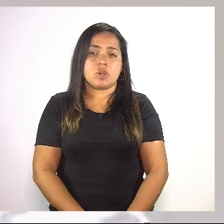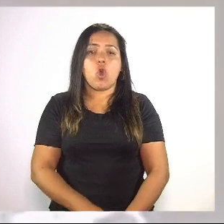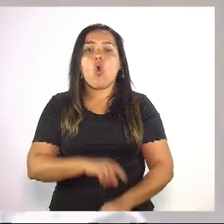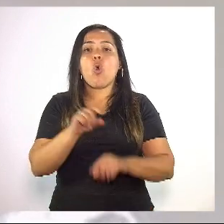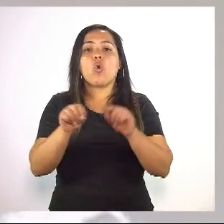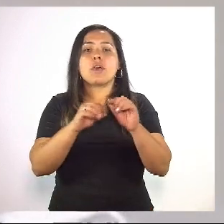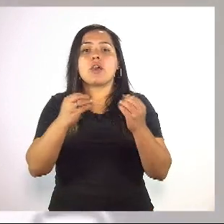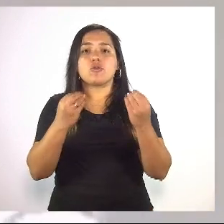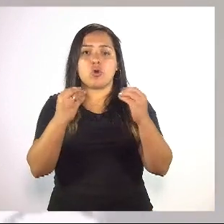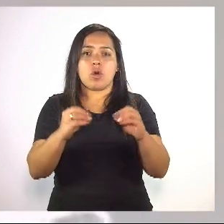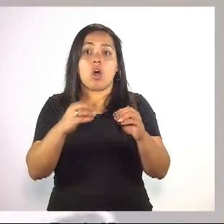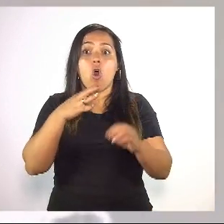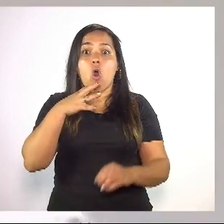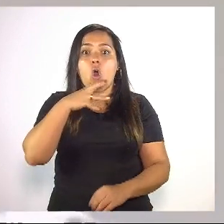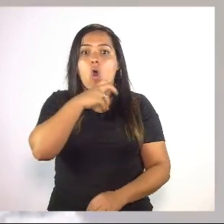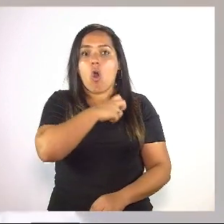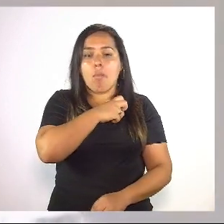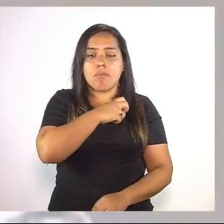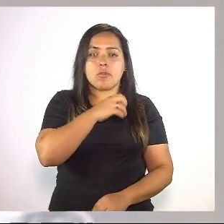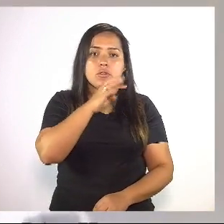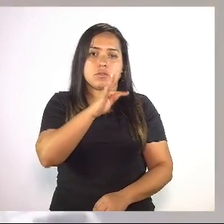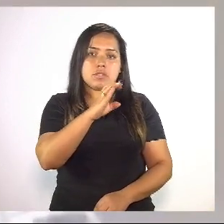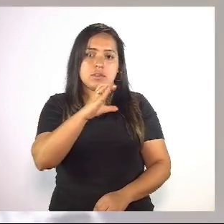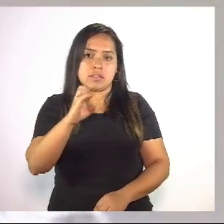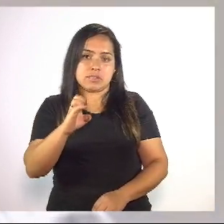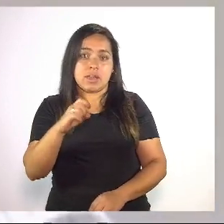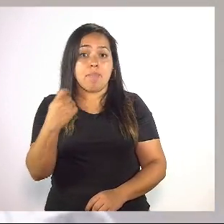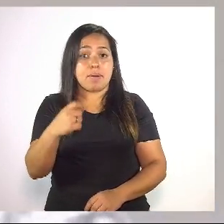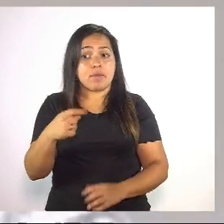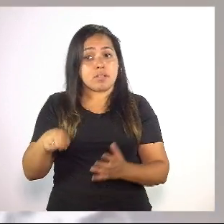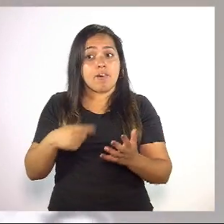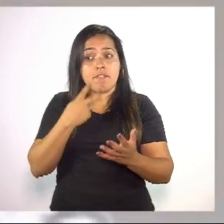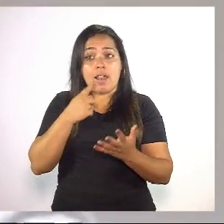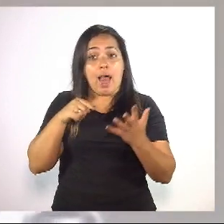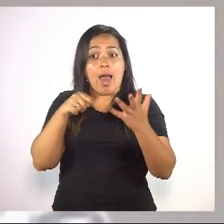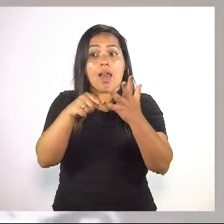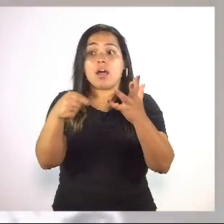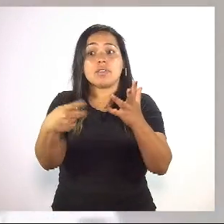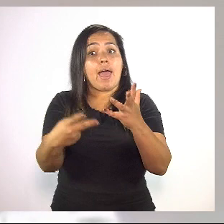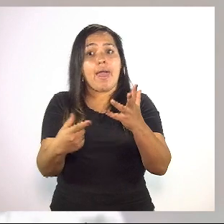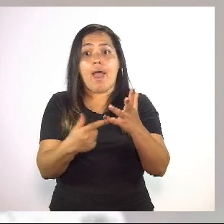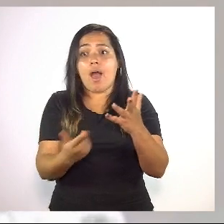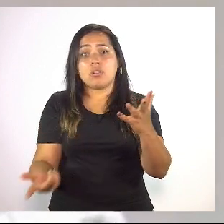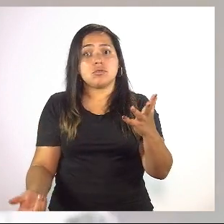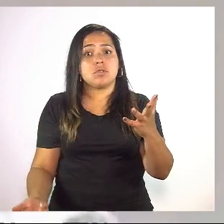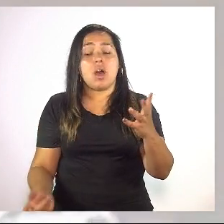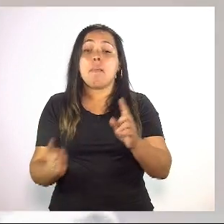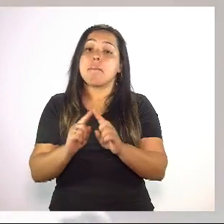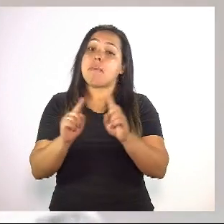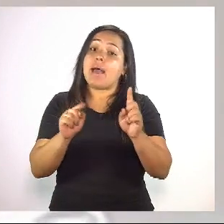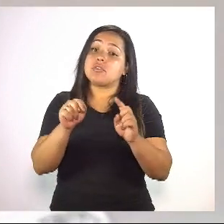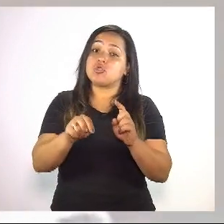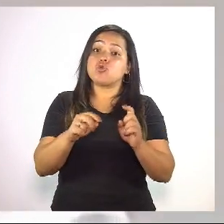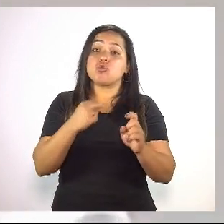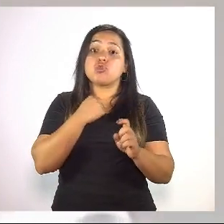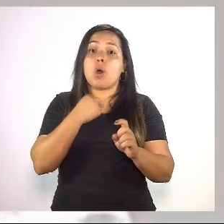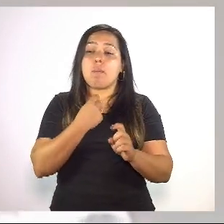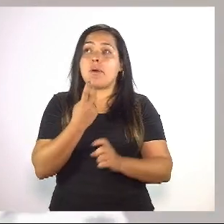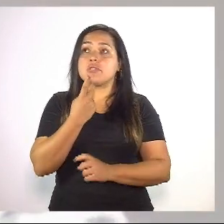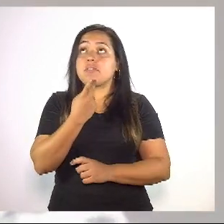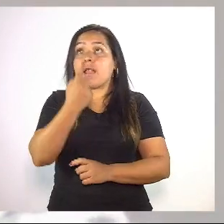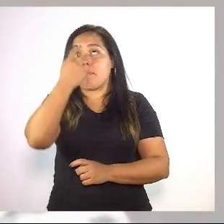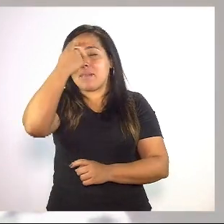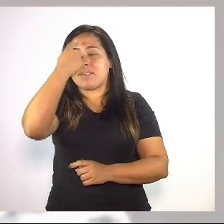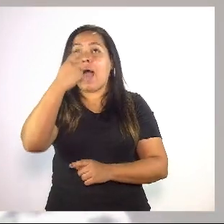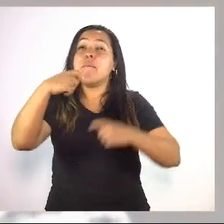aqui? Óbvio que o Tribunal de Contas tem que fazer o apontamento, mas não é razoável que isso seja tratado como uma